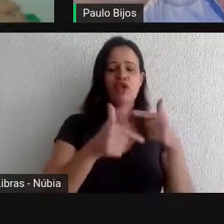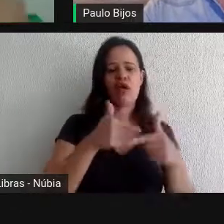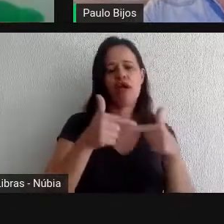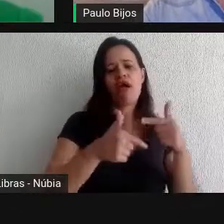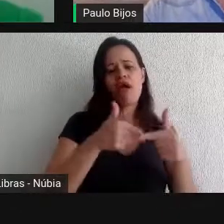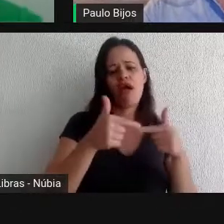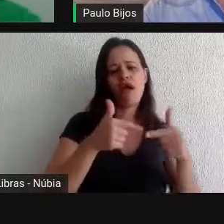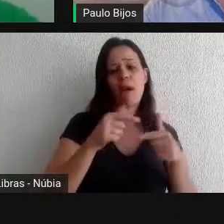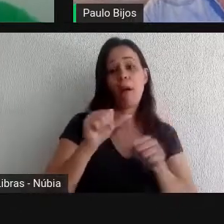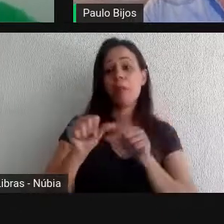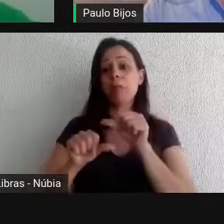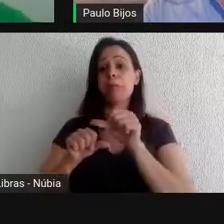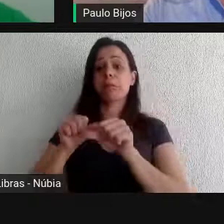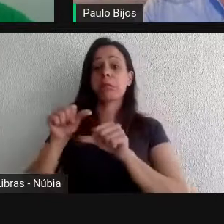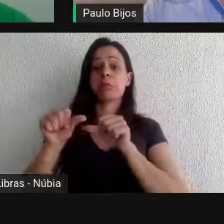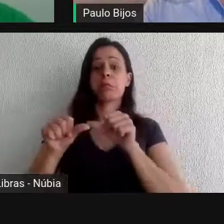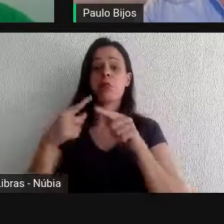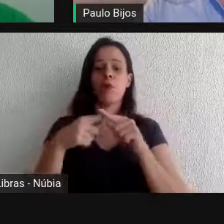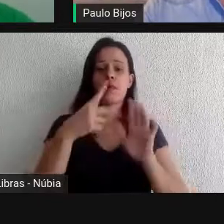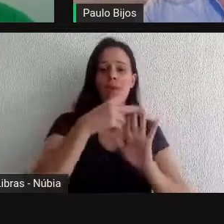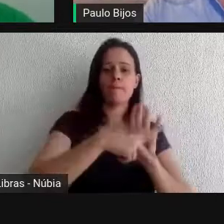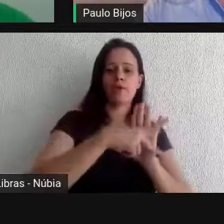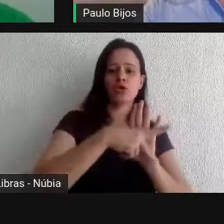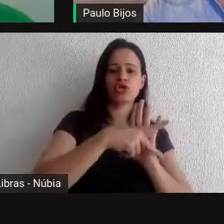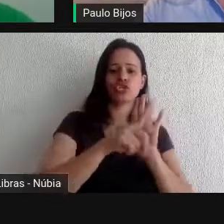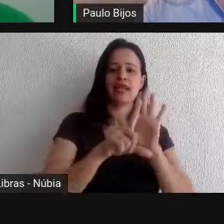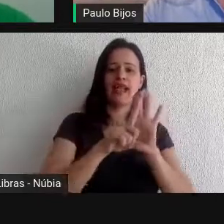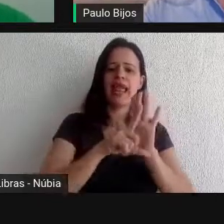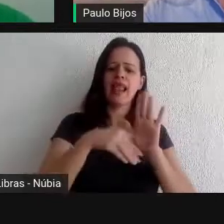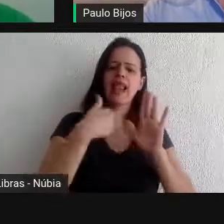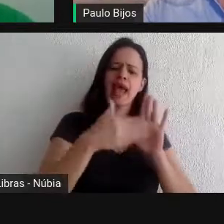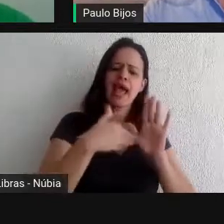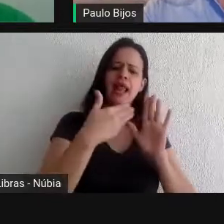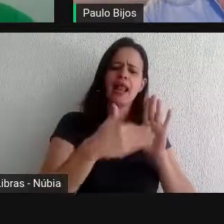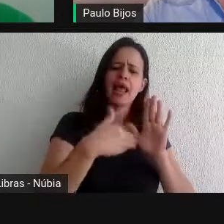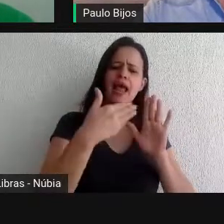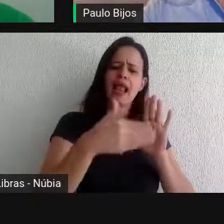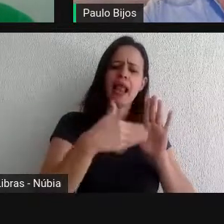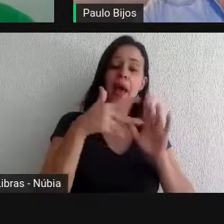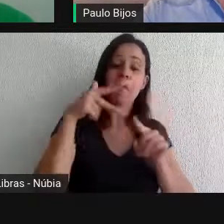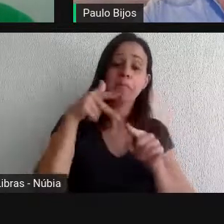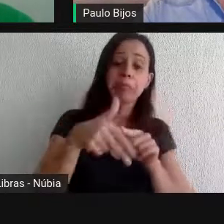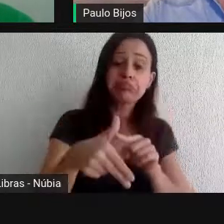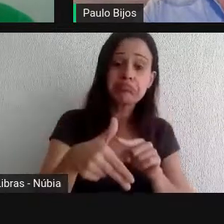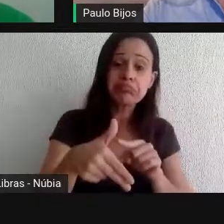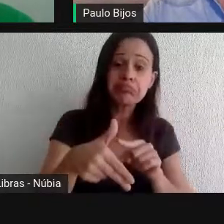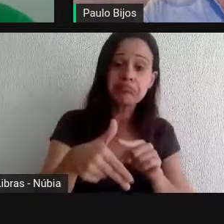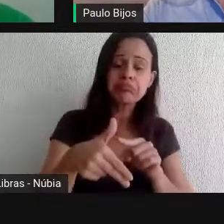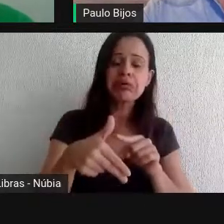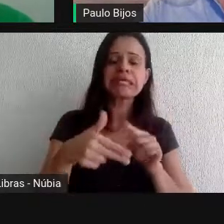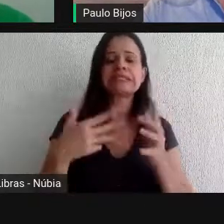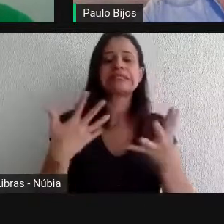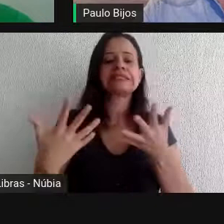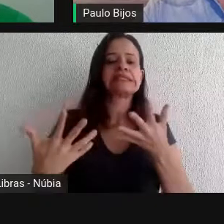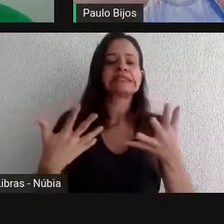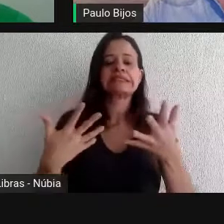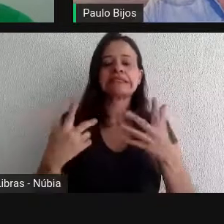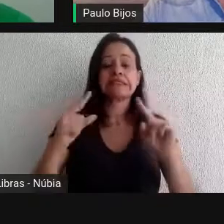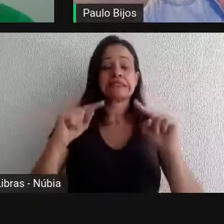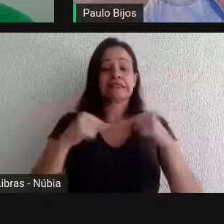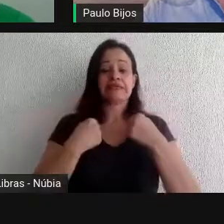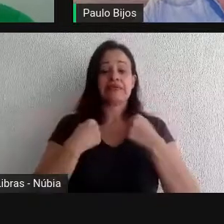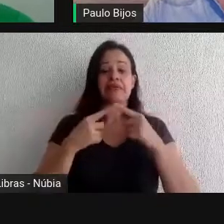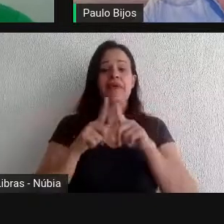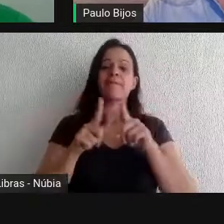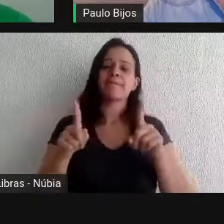gestora do assunto, mas principalmente pegar um projeto de lei que estava em andamento. Isso eu acho que é